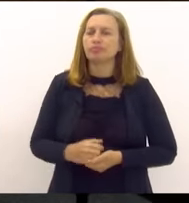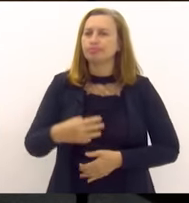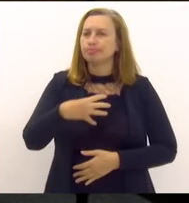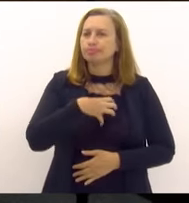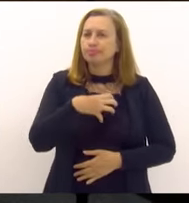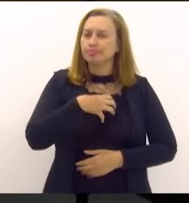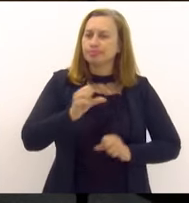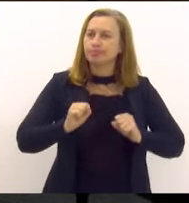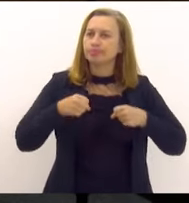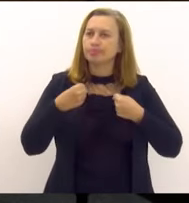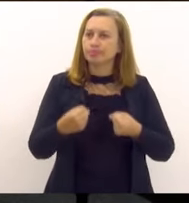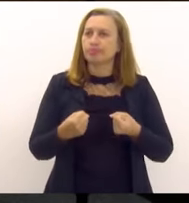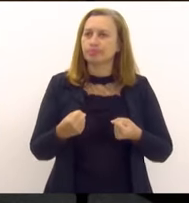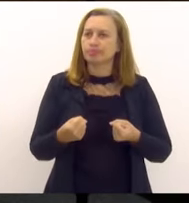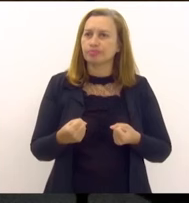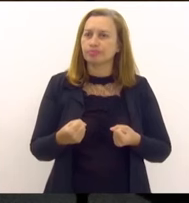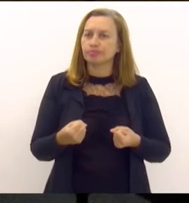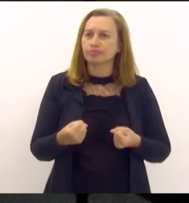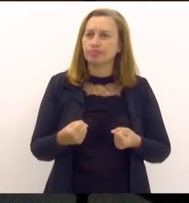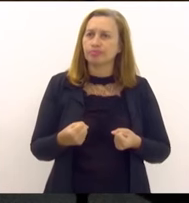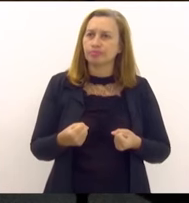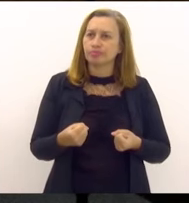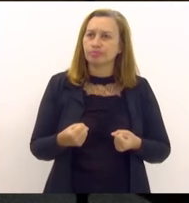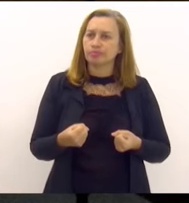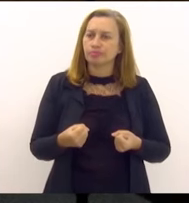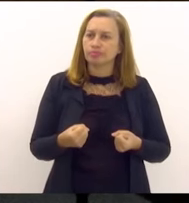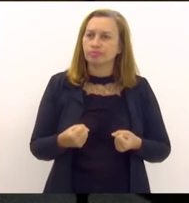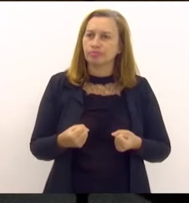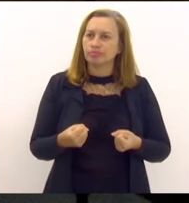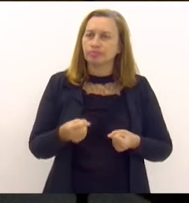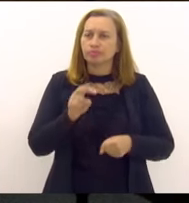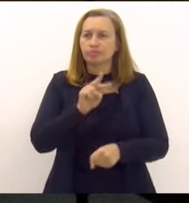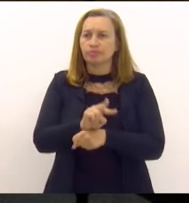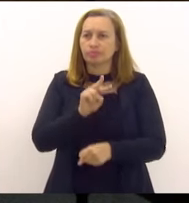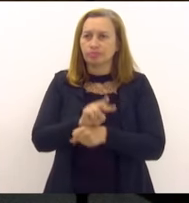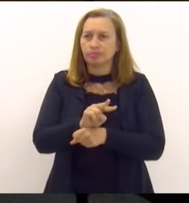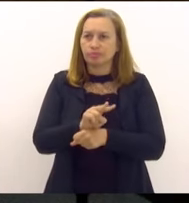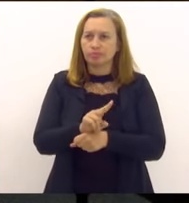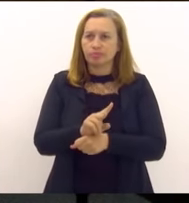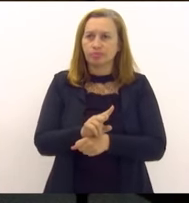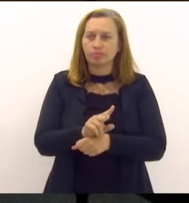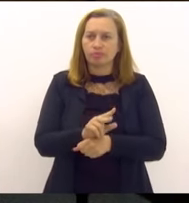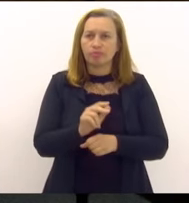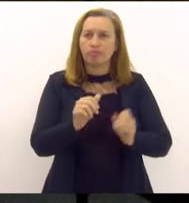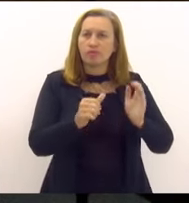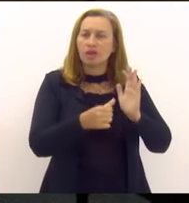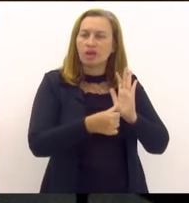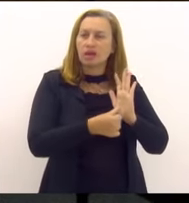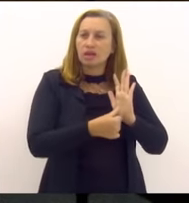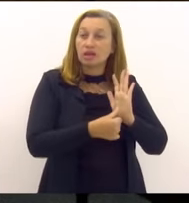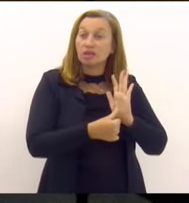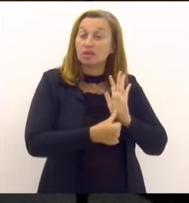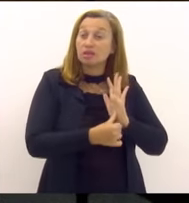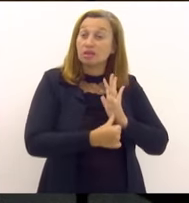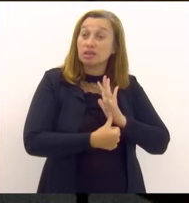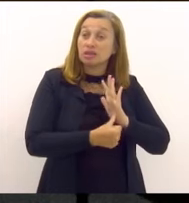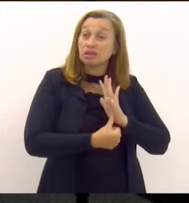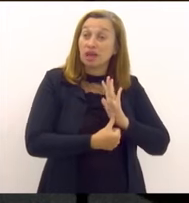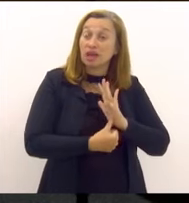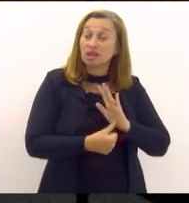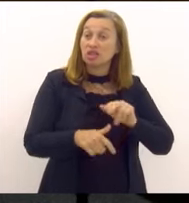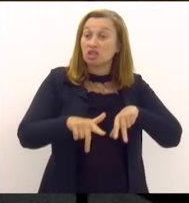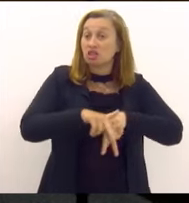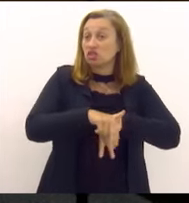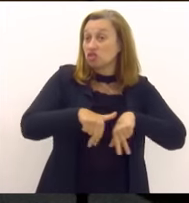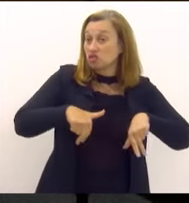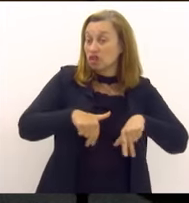de fortalecer as medidas de proteção à expressão da identidade de gênero, de fortalecer